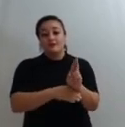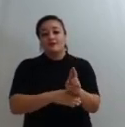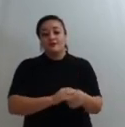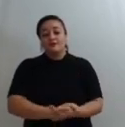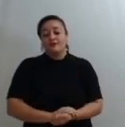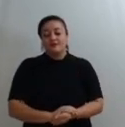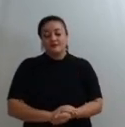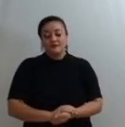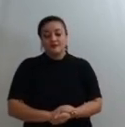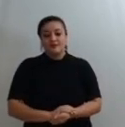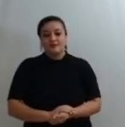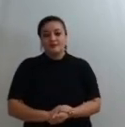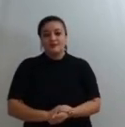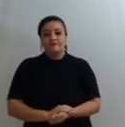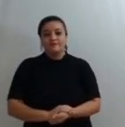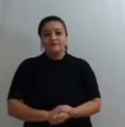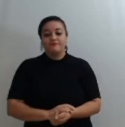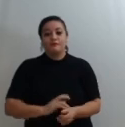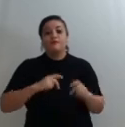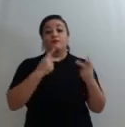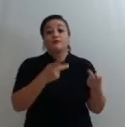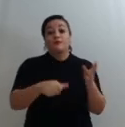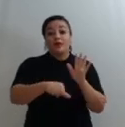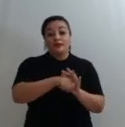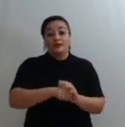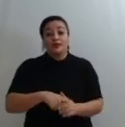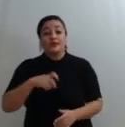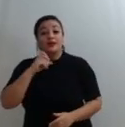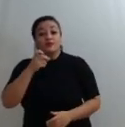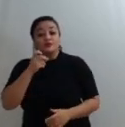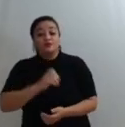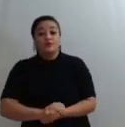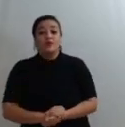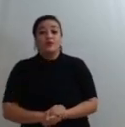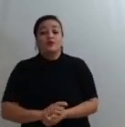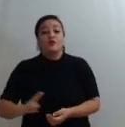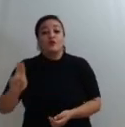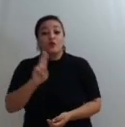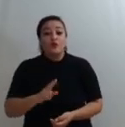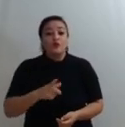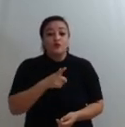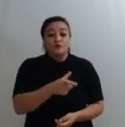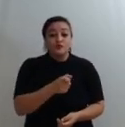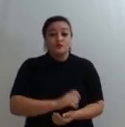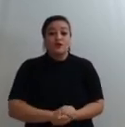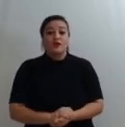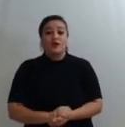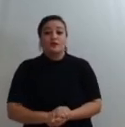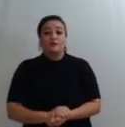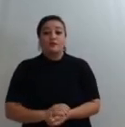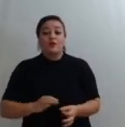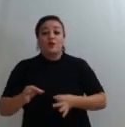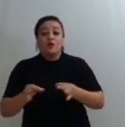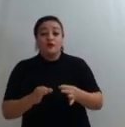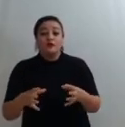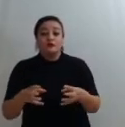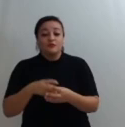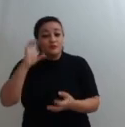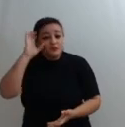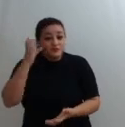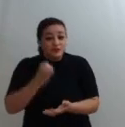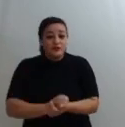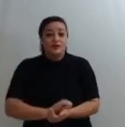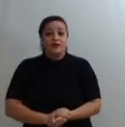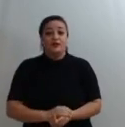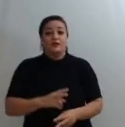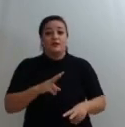arma de fogo de uso restrito. Alegação de excesso de prazo para formação de culpa, prisão em julho de 2019,